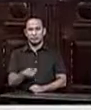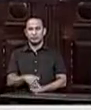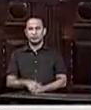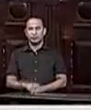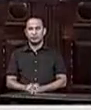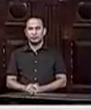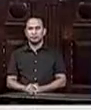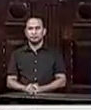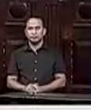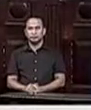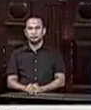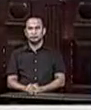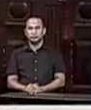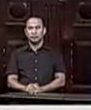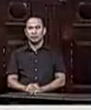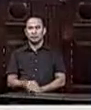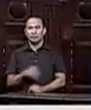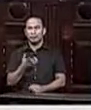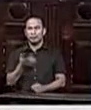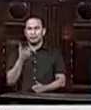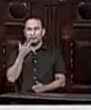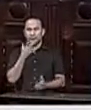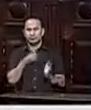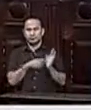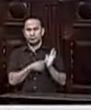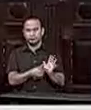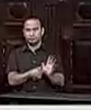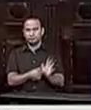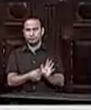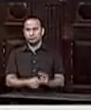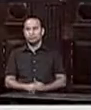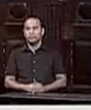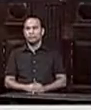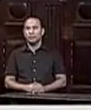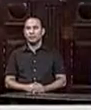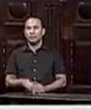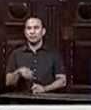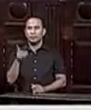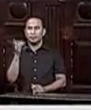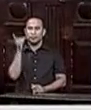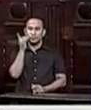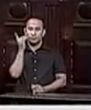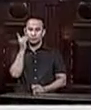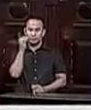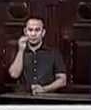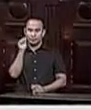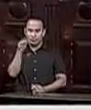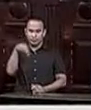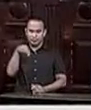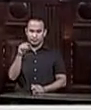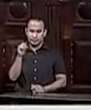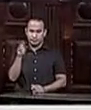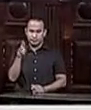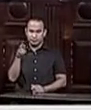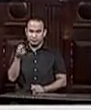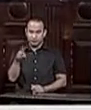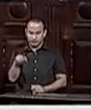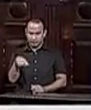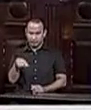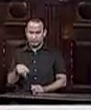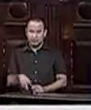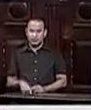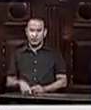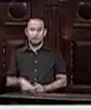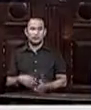blocos. Mas quando está aqui dizendo que foi o próprio deputado André Correia, sem qualquer critério,